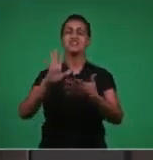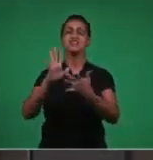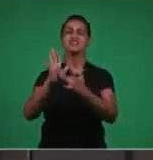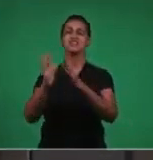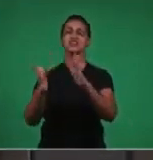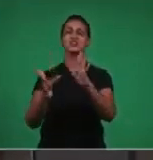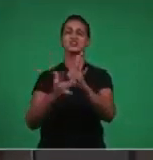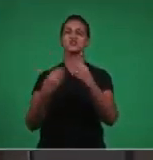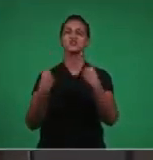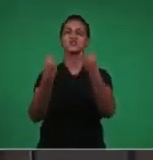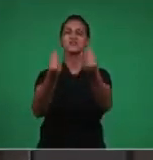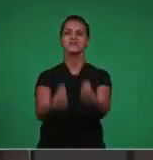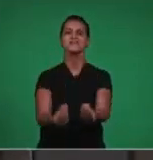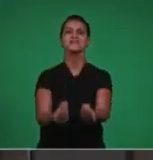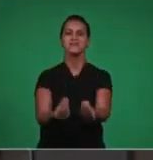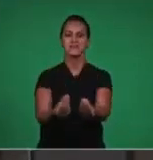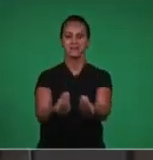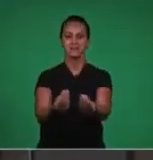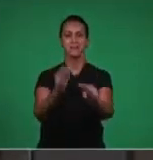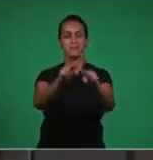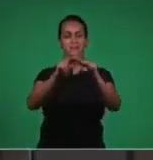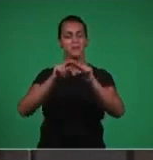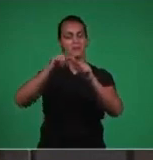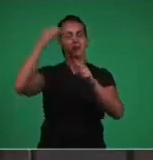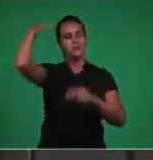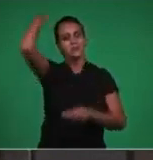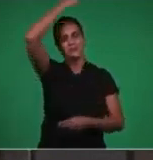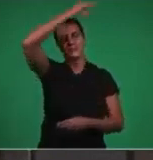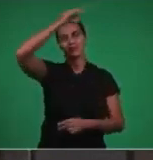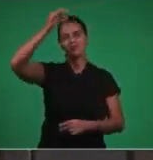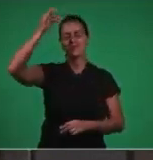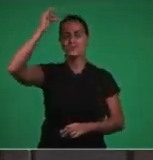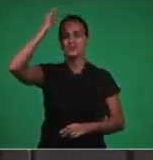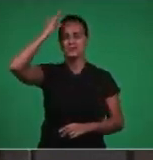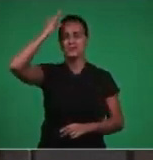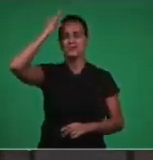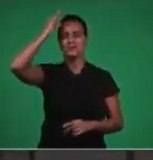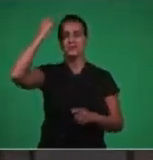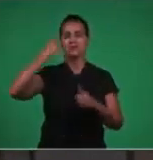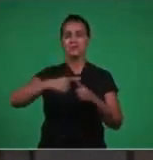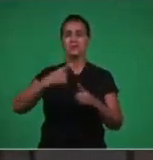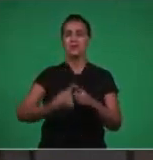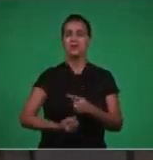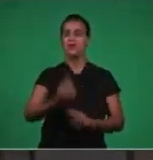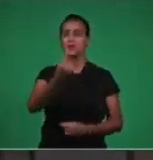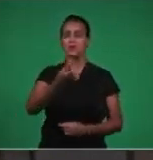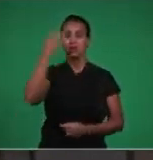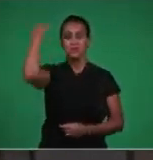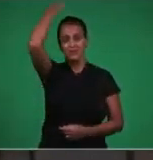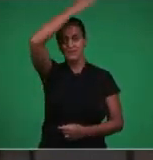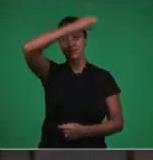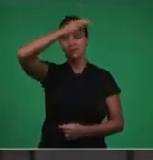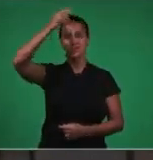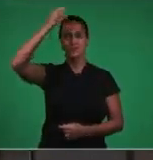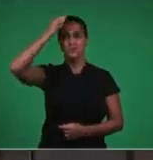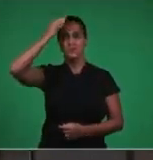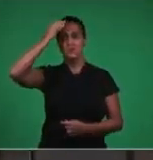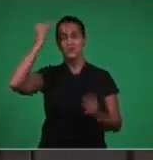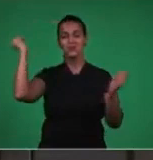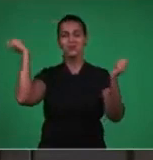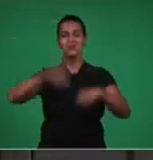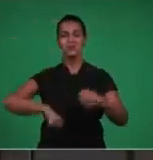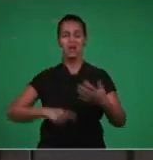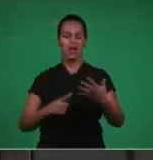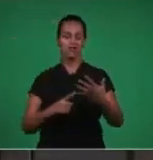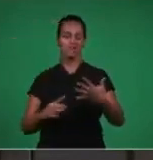Espírito. Só o Espírito Santo é capaz de fazer essa ligação da quinta medida com a quarta